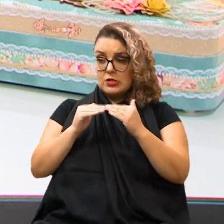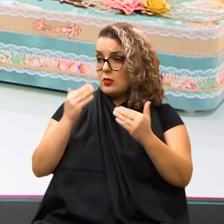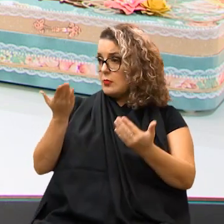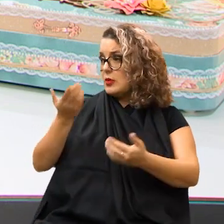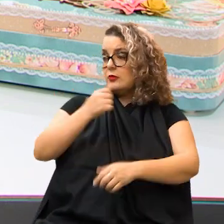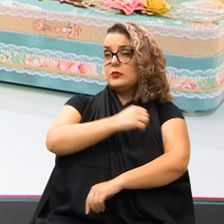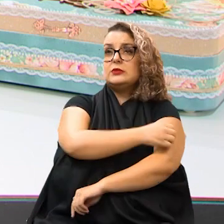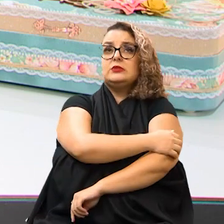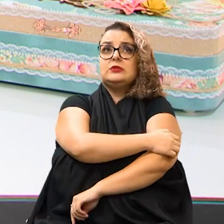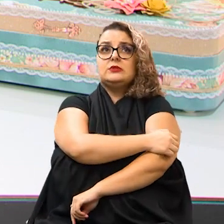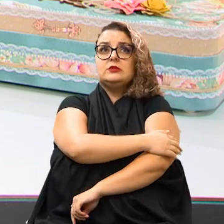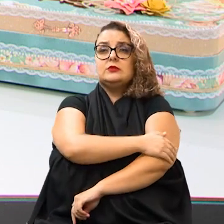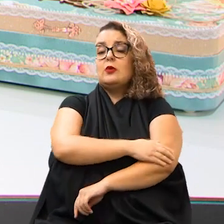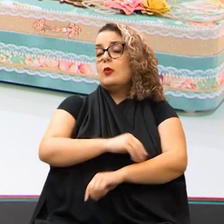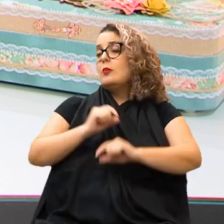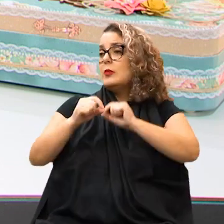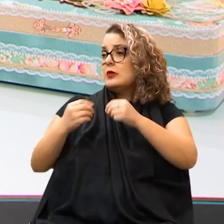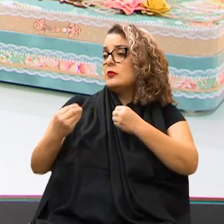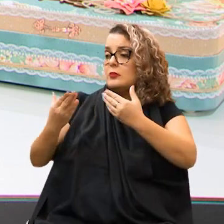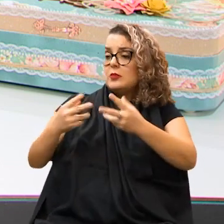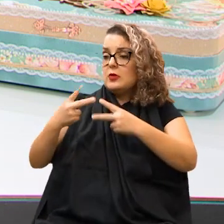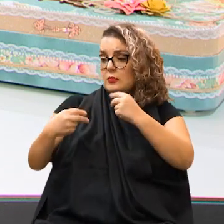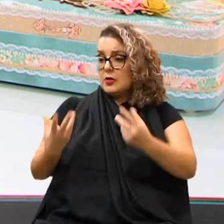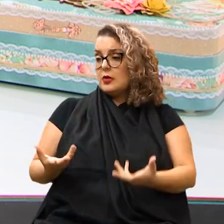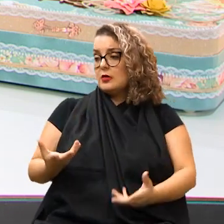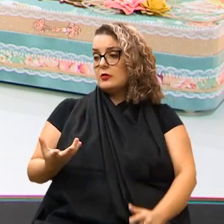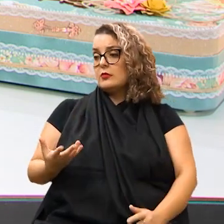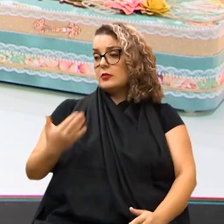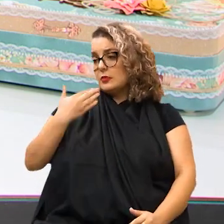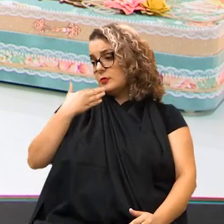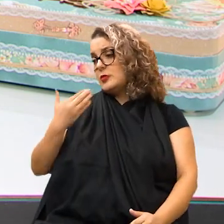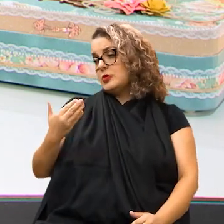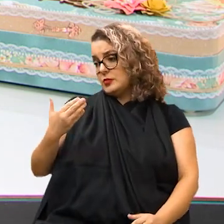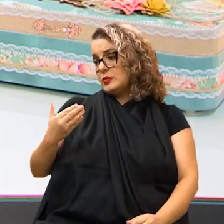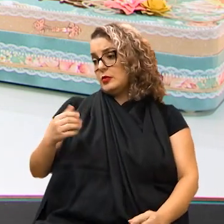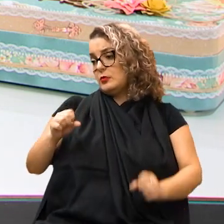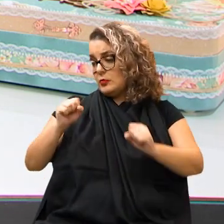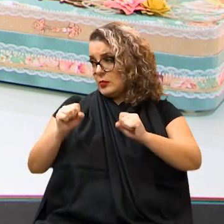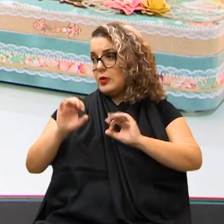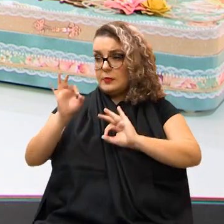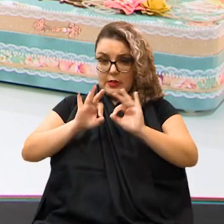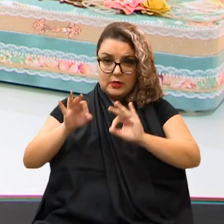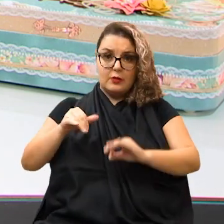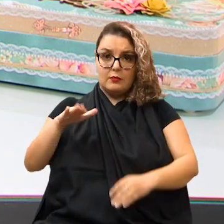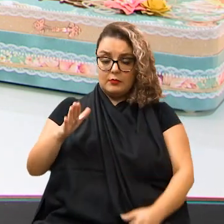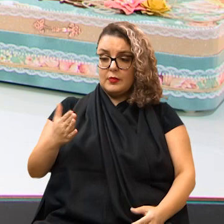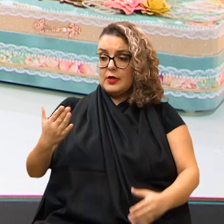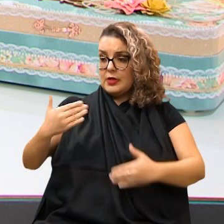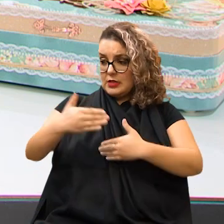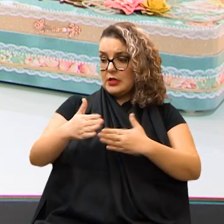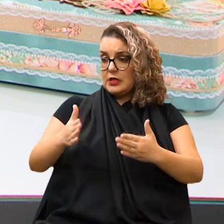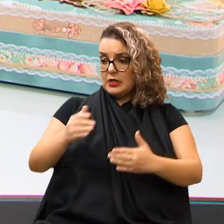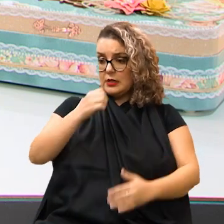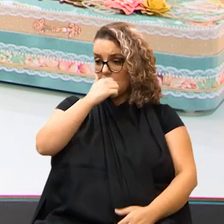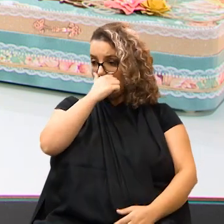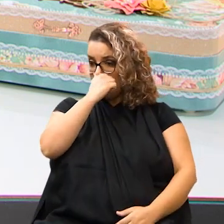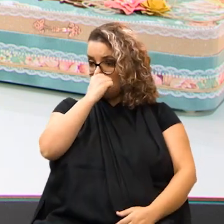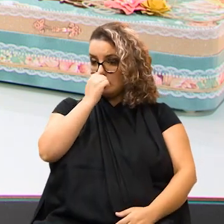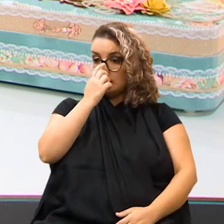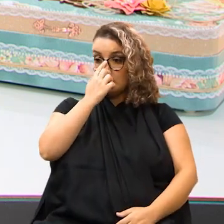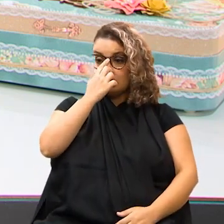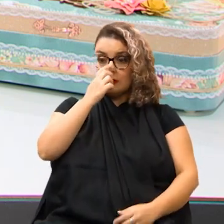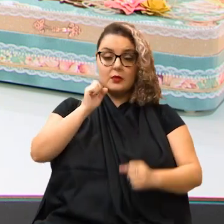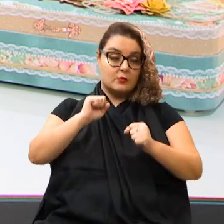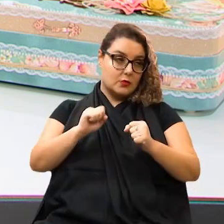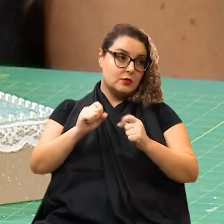combina com você, ou para quem você vai presentear, ou para alguém que encomendou, para poder estar enfeitando mais ainda a caixa. E você ainda pode